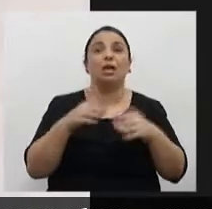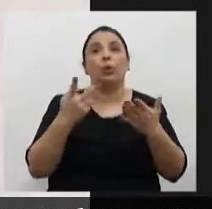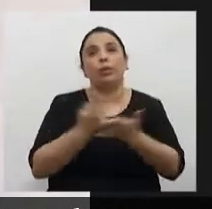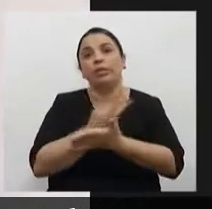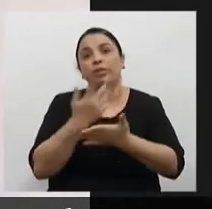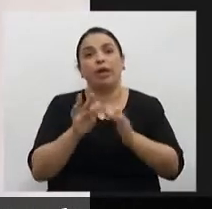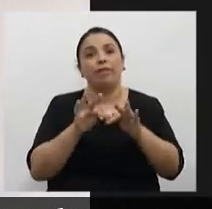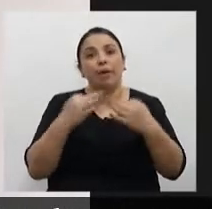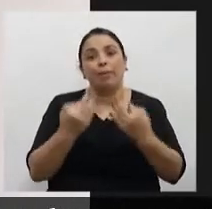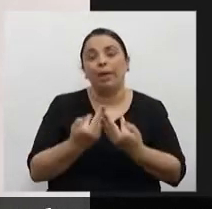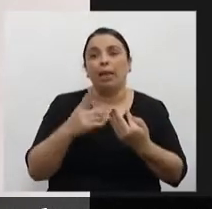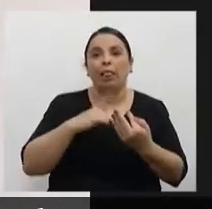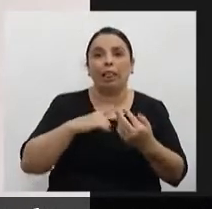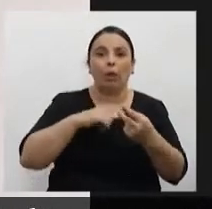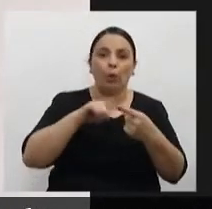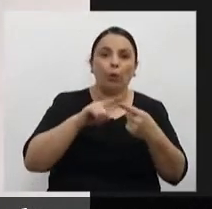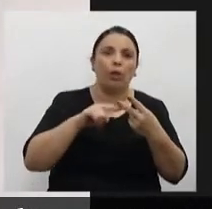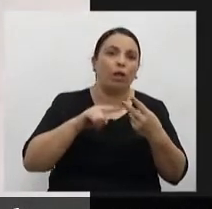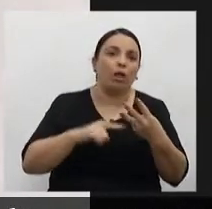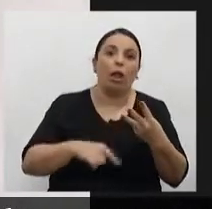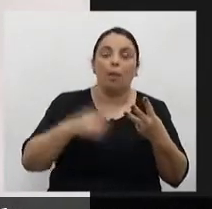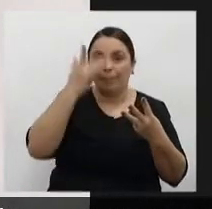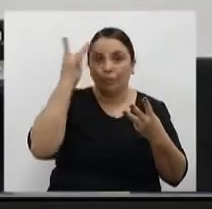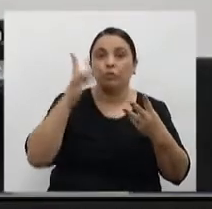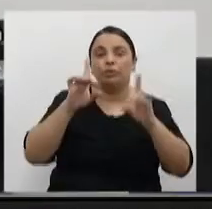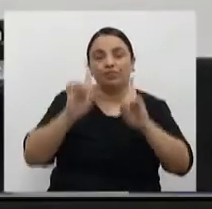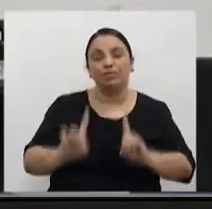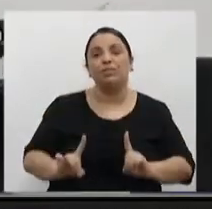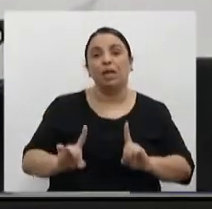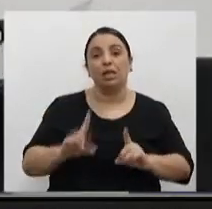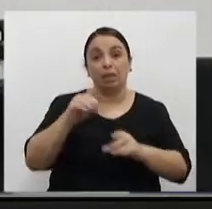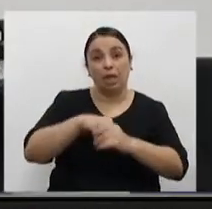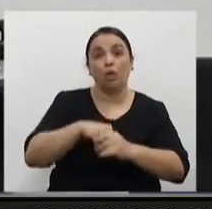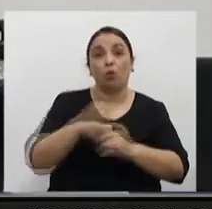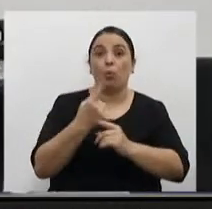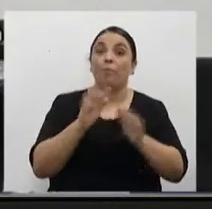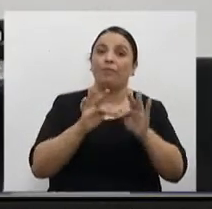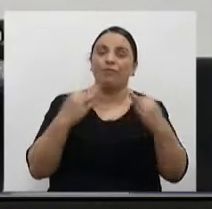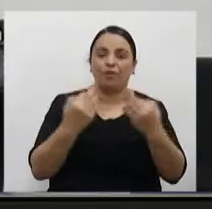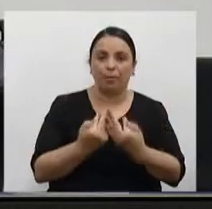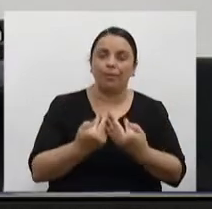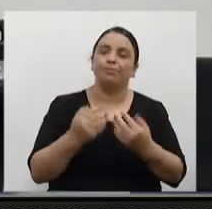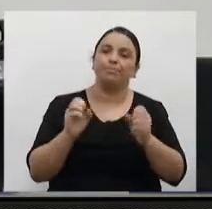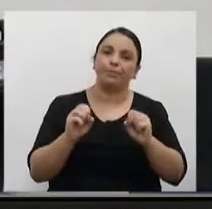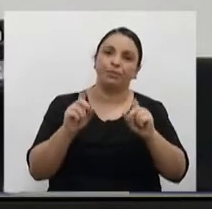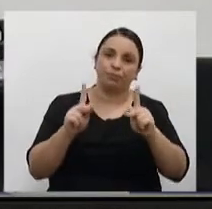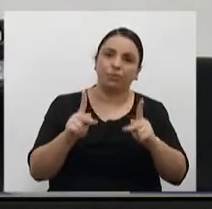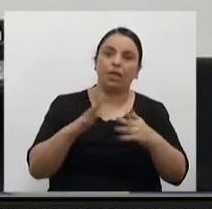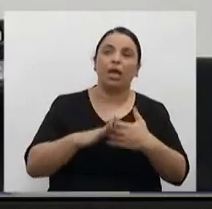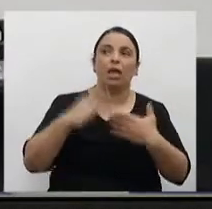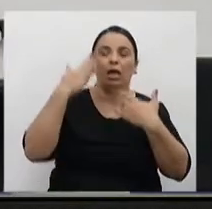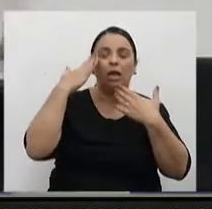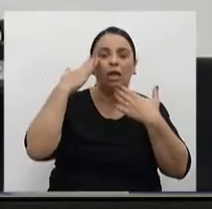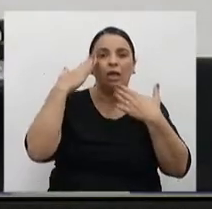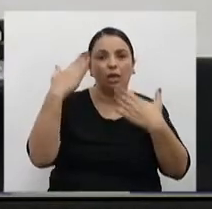com deficiência de idade diferente. Muito obrigada. Ok, agradeço aí então, né, a